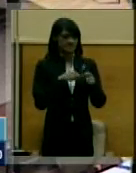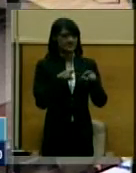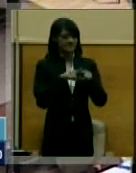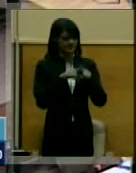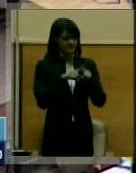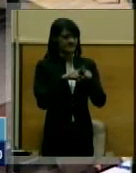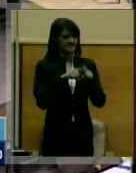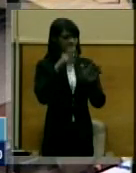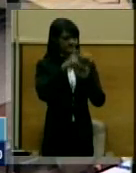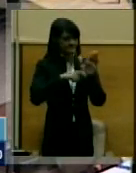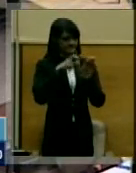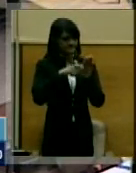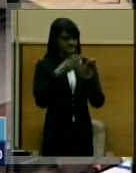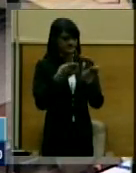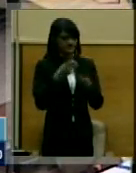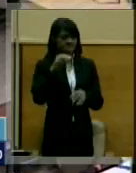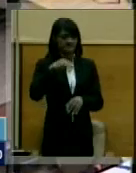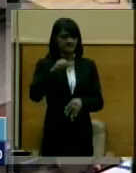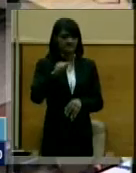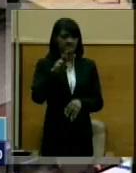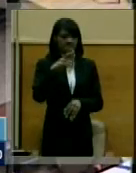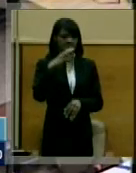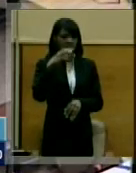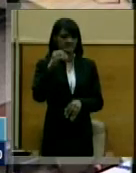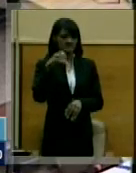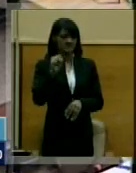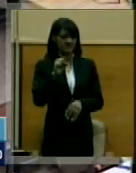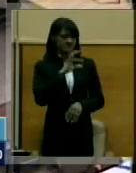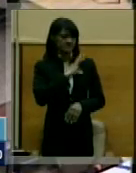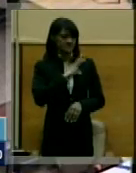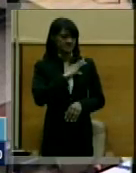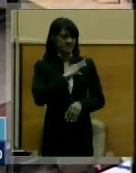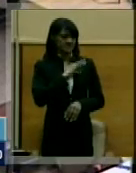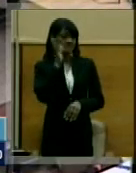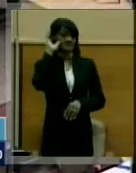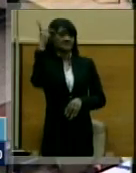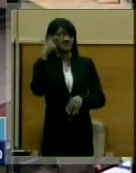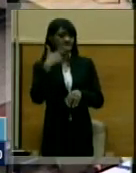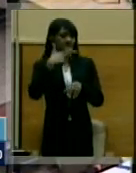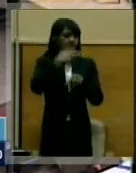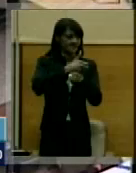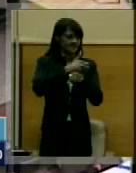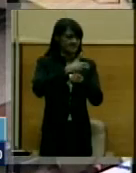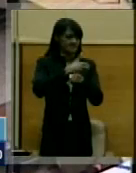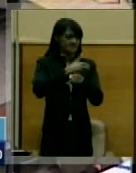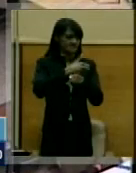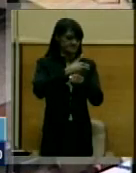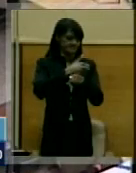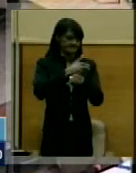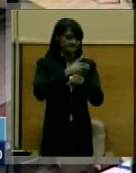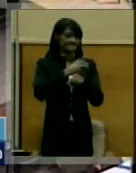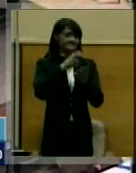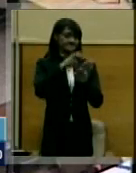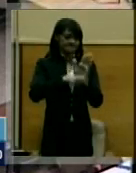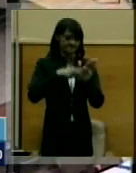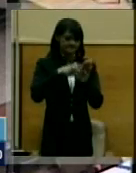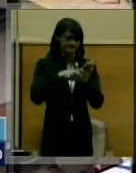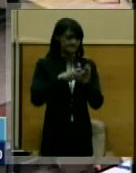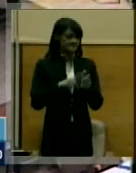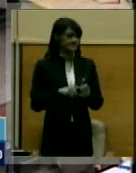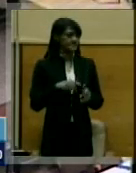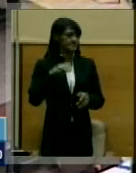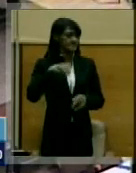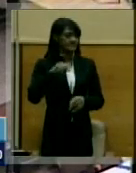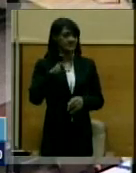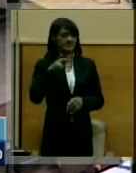Santos, cadeirante vítima de tiro em ocorrência policial. Maria Graciele dos Santos Araújo, uma paralisia